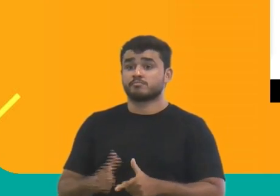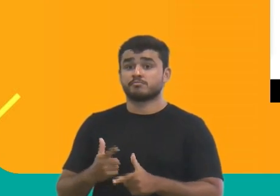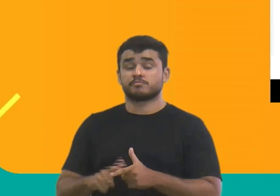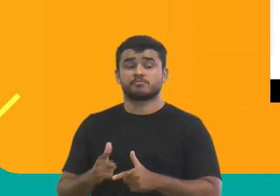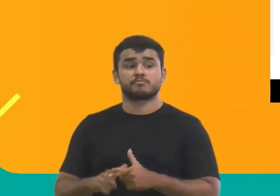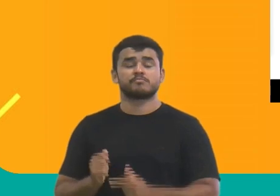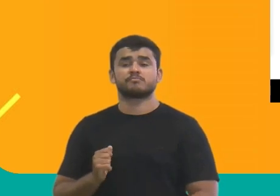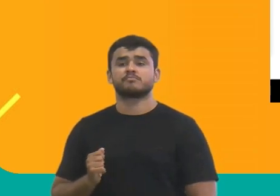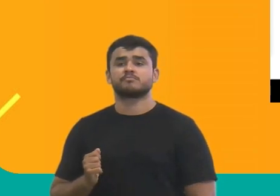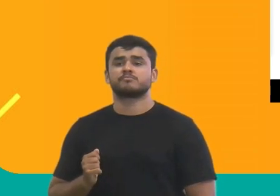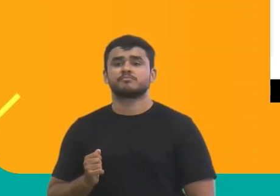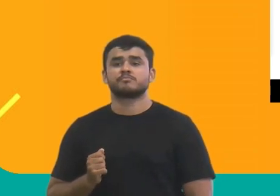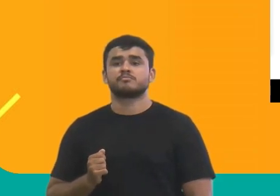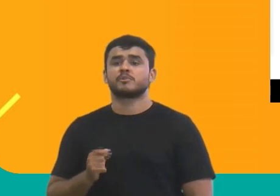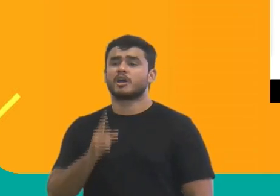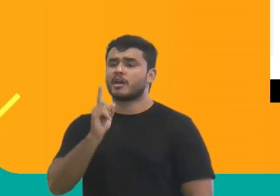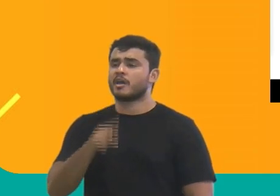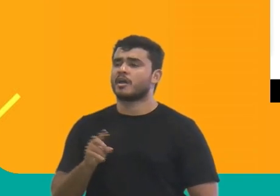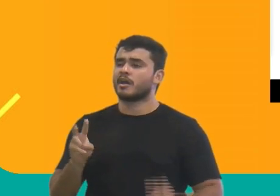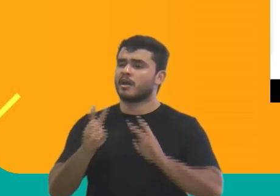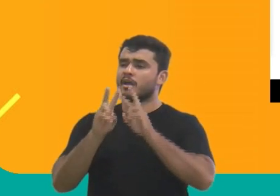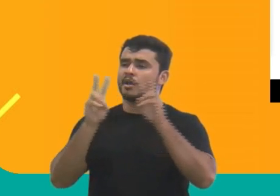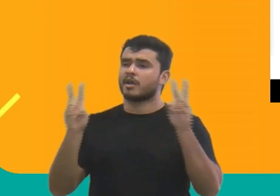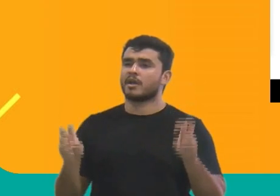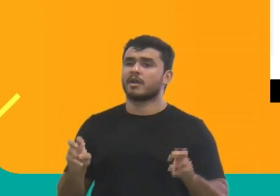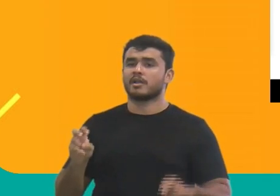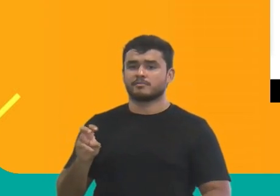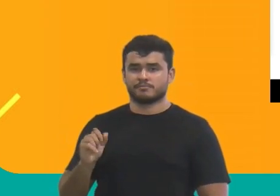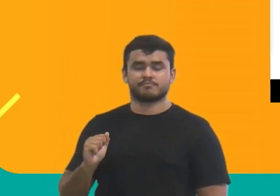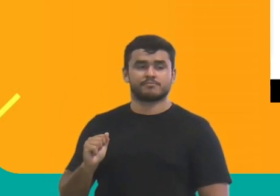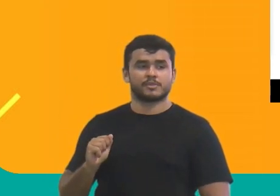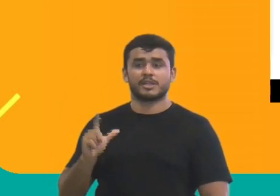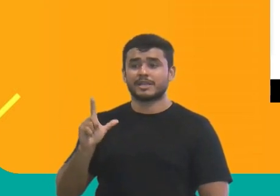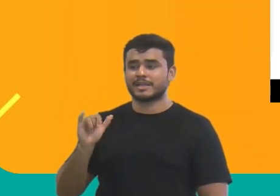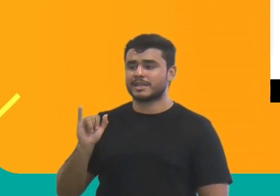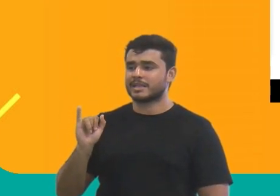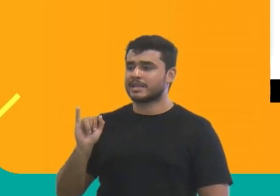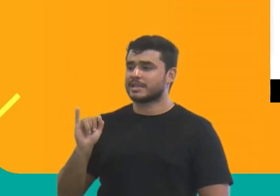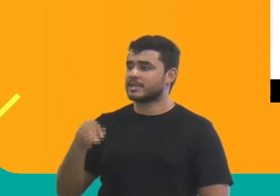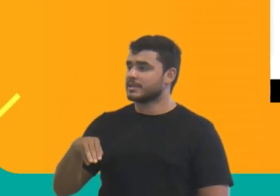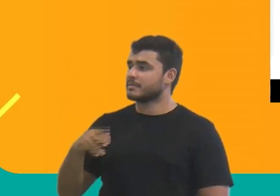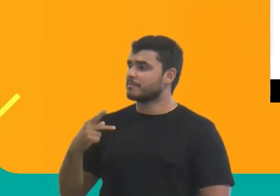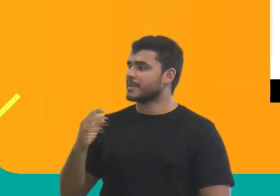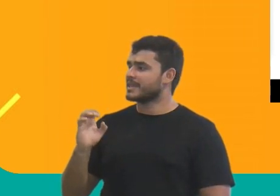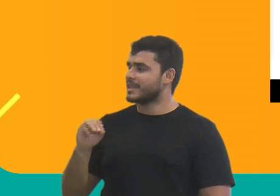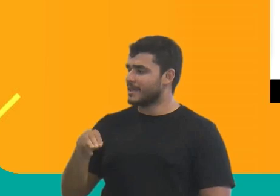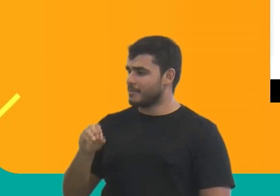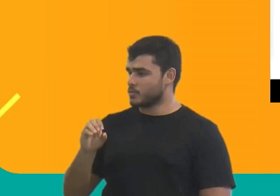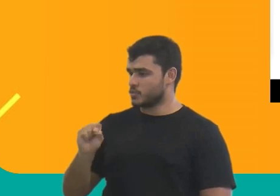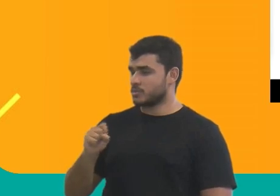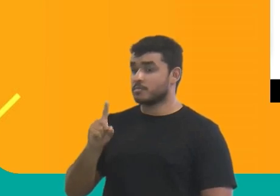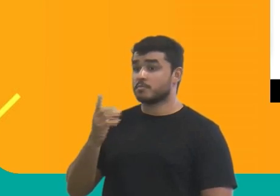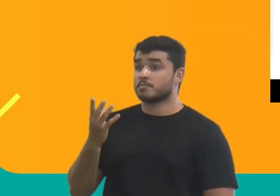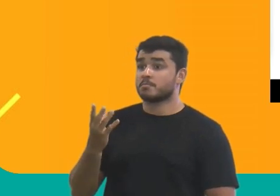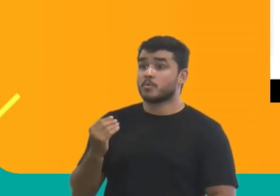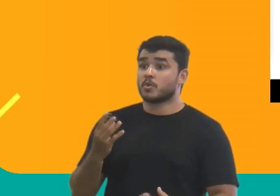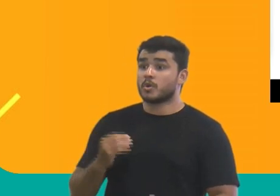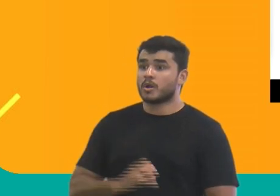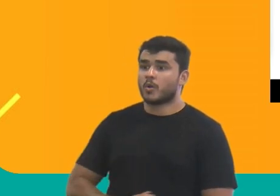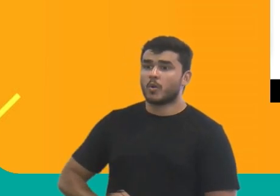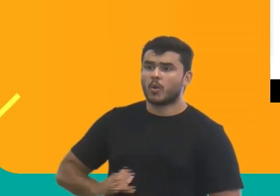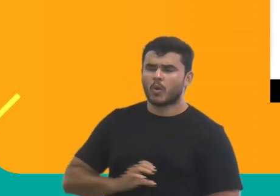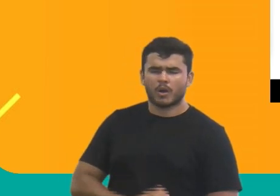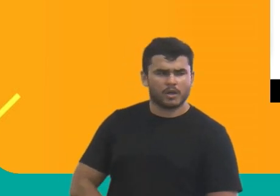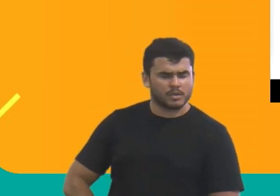começou o meu histórico em relação ao lipedema, exatamente cólicas lancinantes que eu desmaiava de tanta dor. Eu digo, algo de errado não